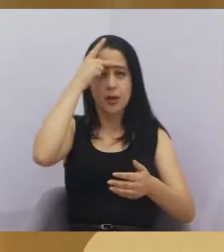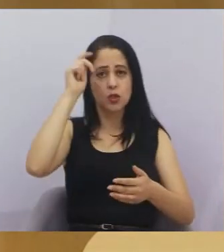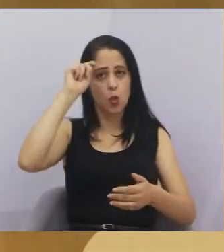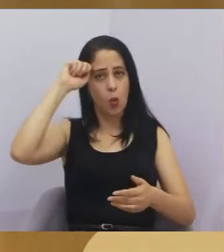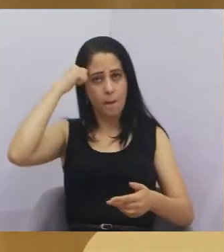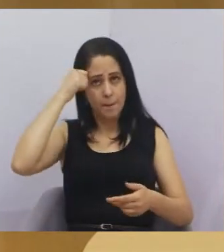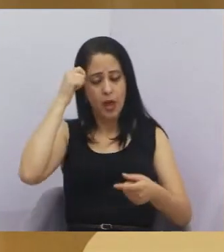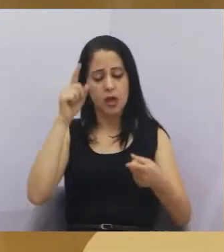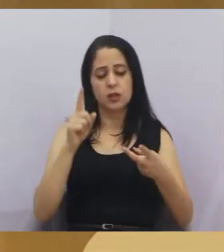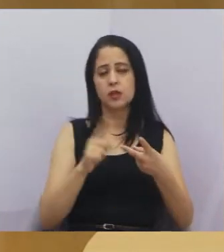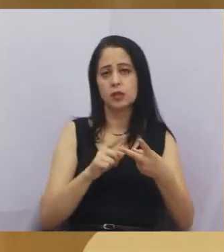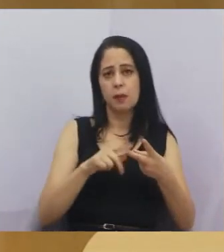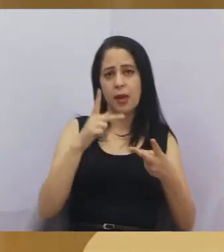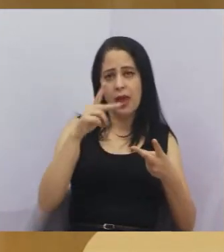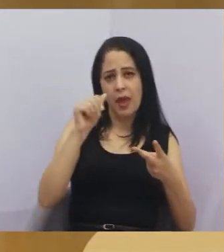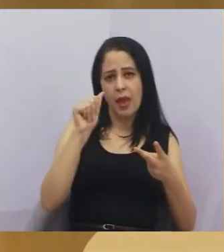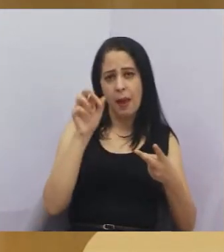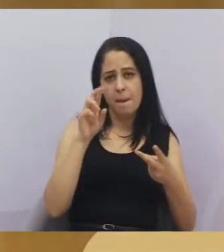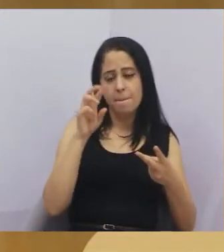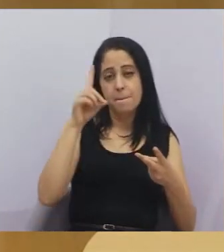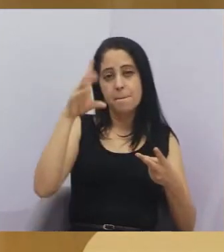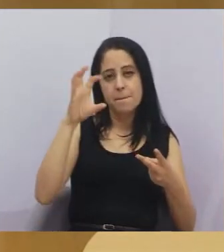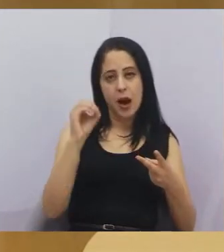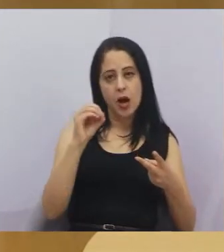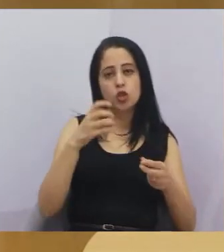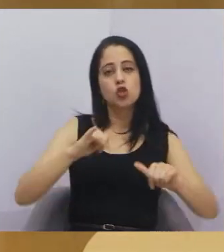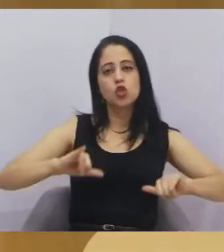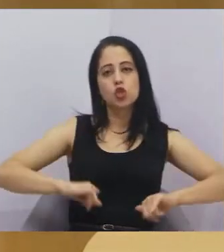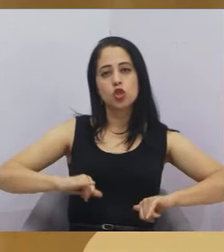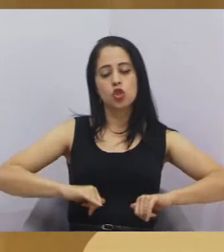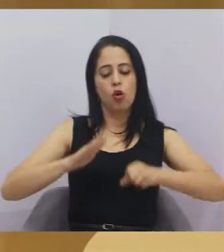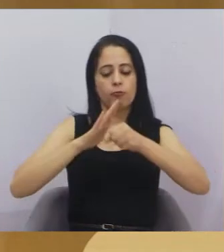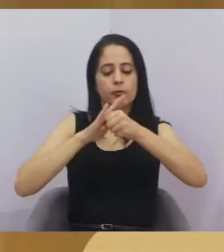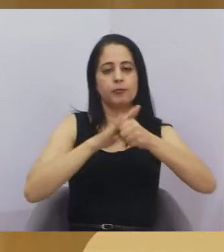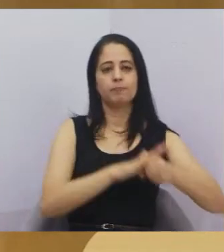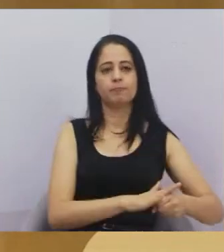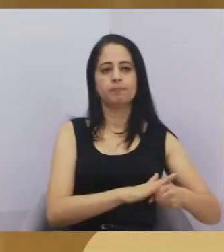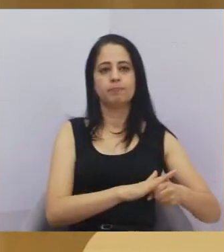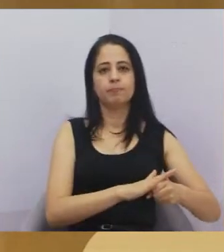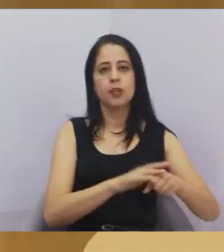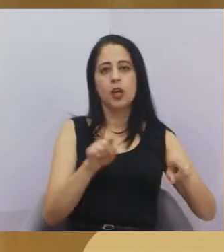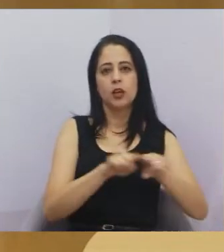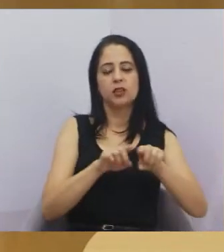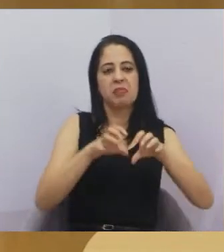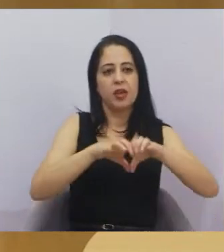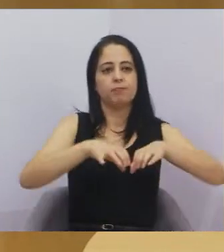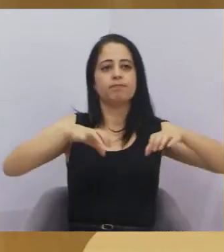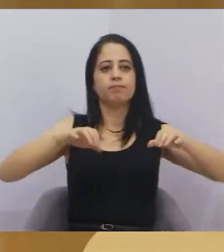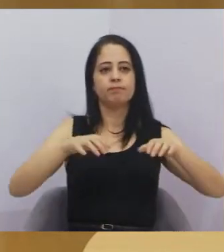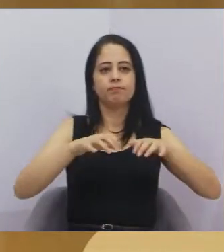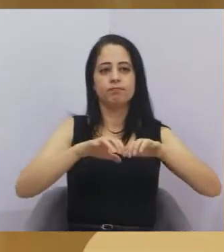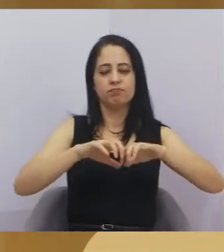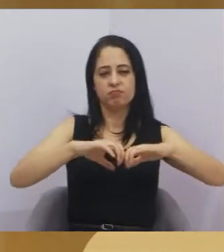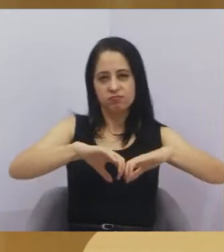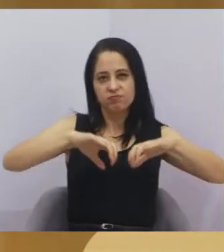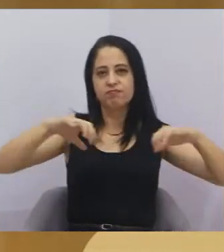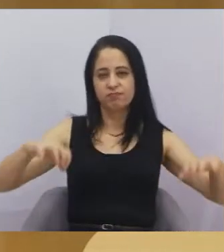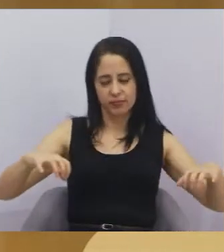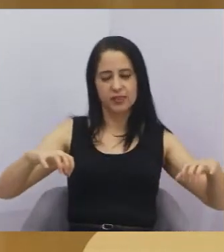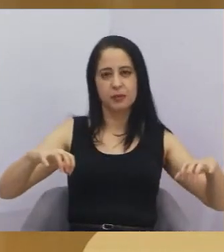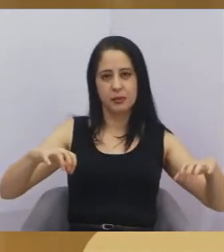violências generalizadas e com a exclusão social, vivendo realidades distintas de acordo com os fatores